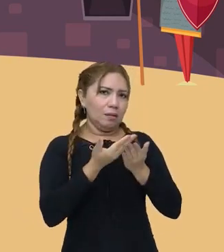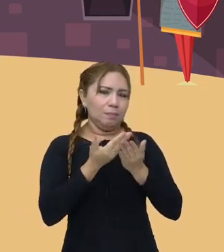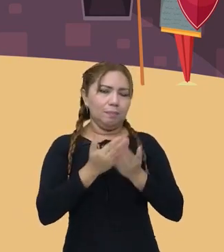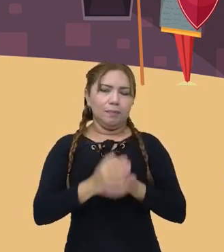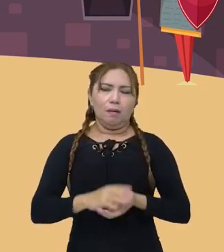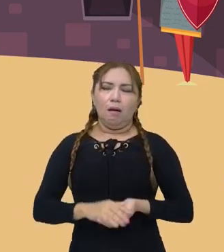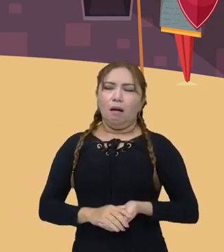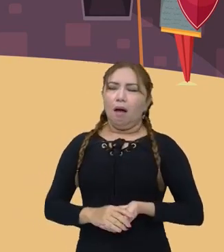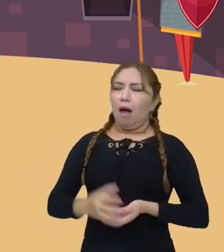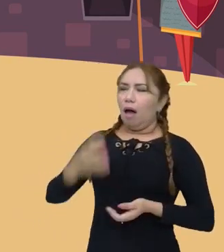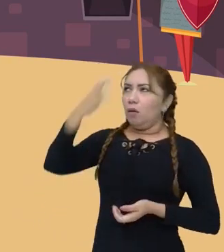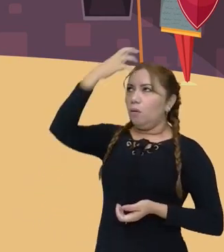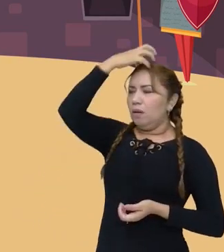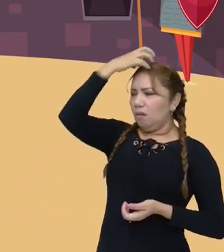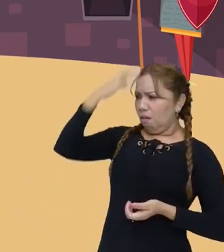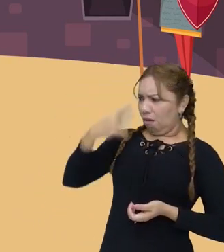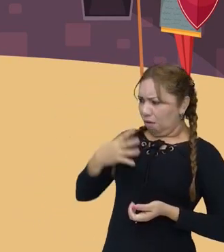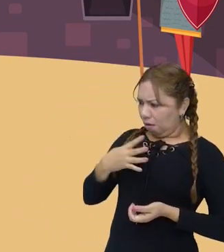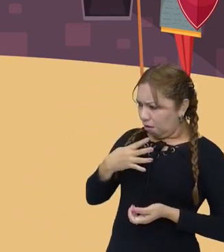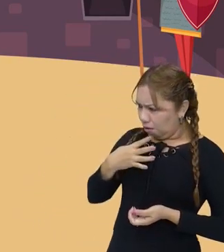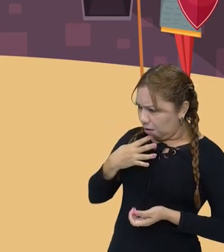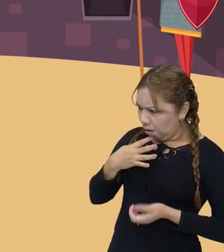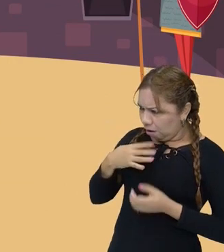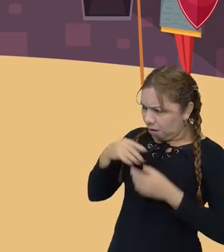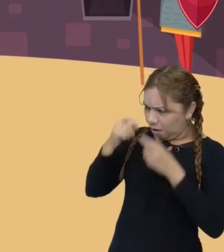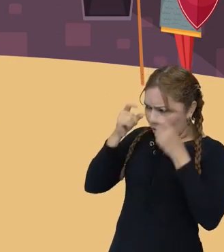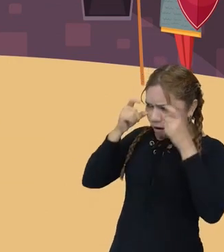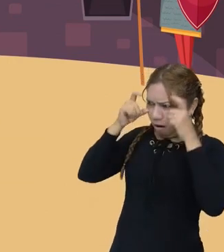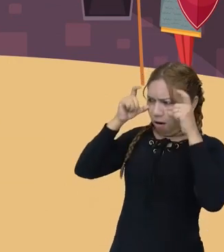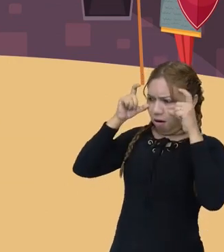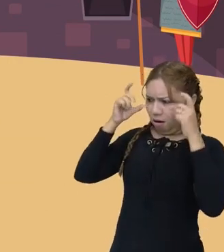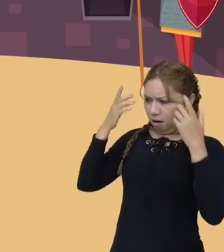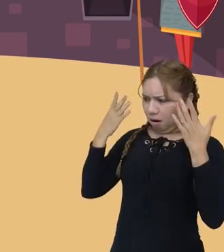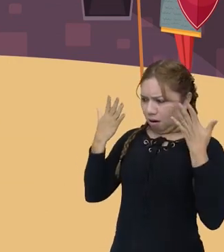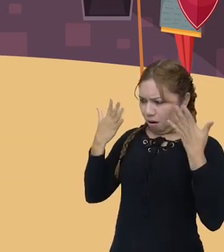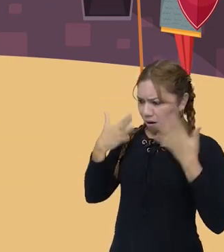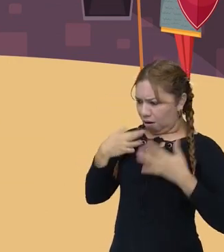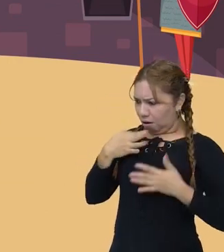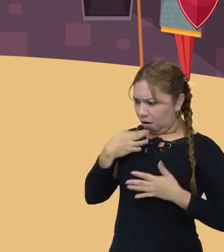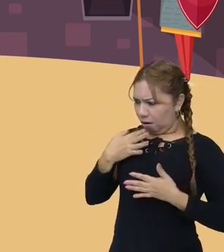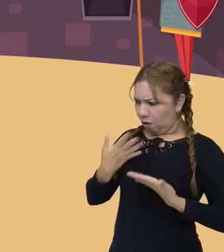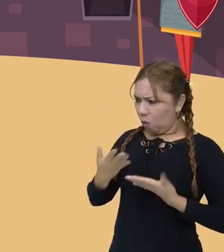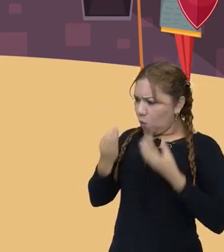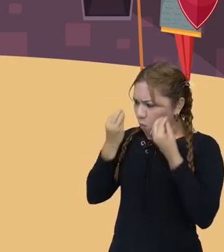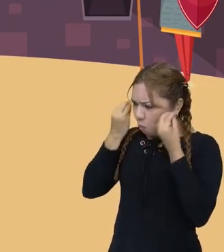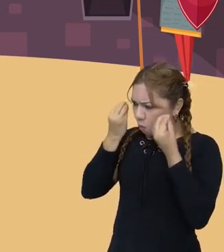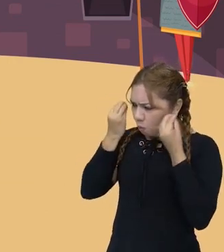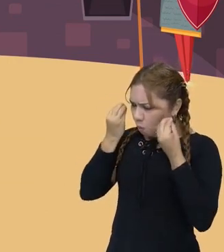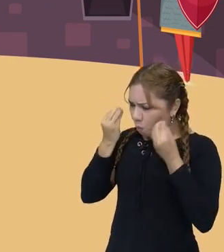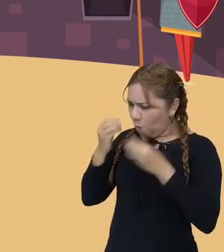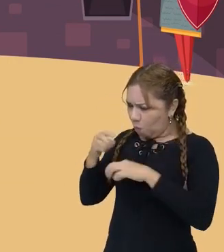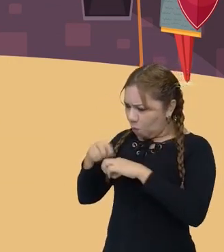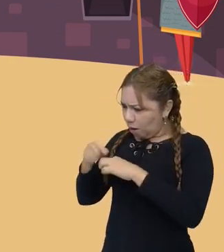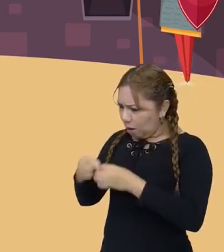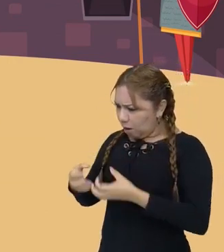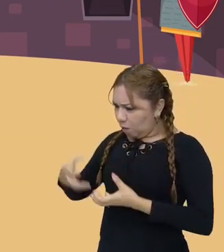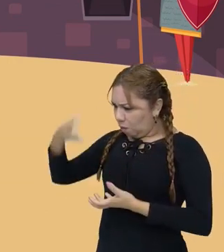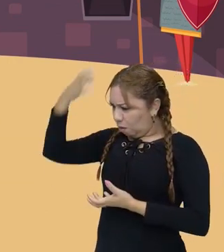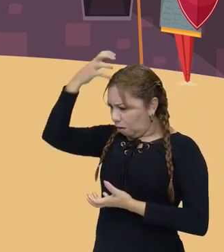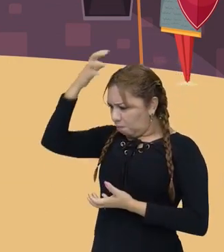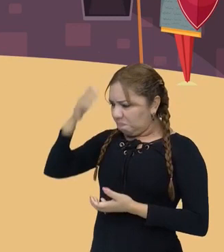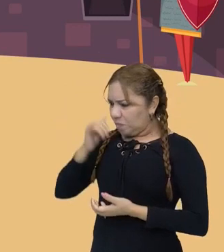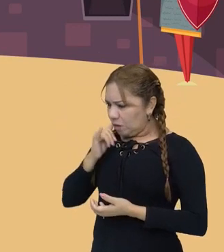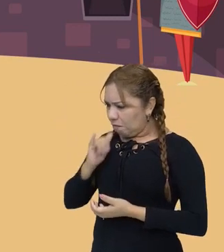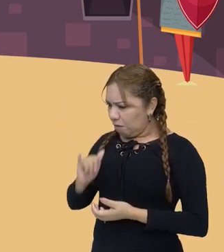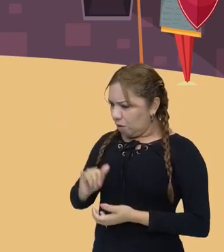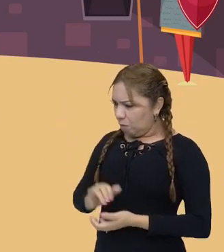ele ficou de boca aberta e arregalou os olhos ao ver o anel real. E foi então que